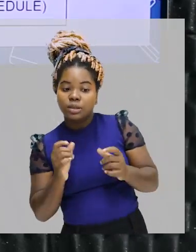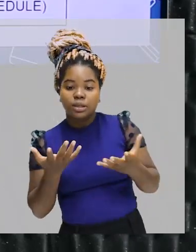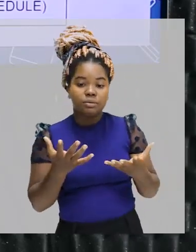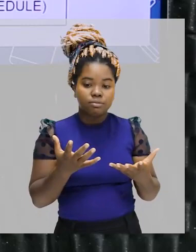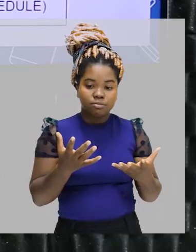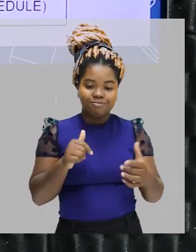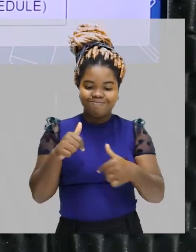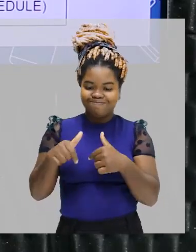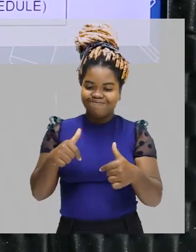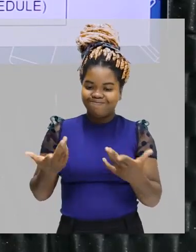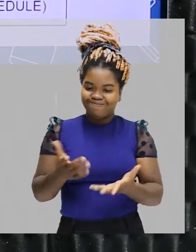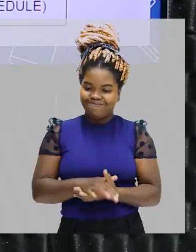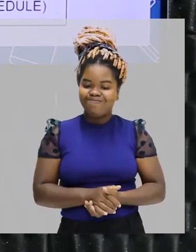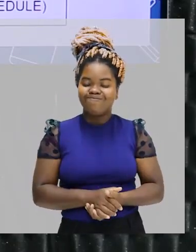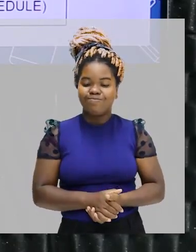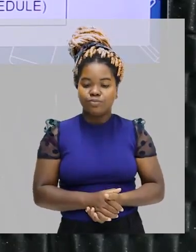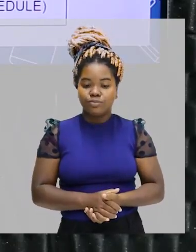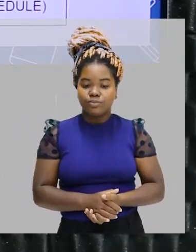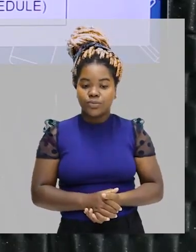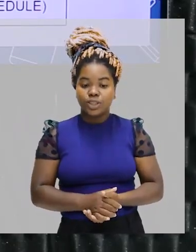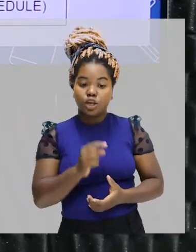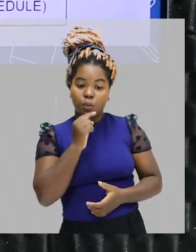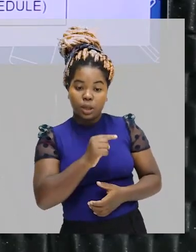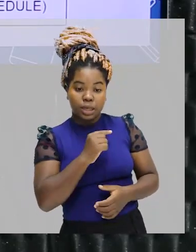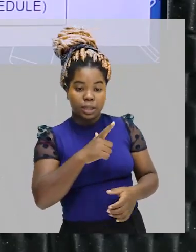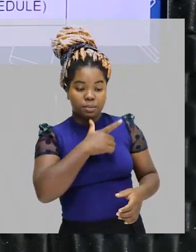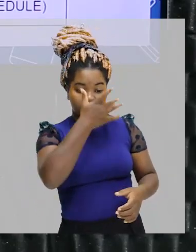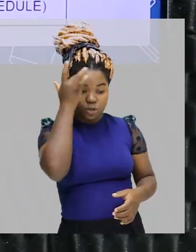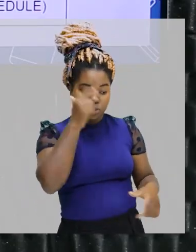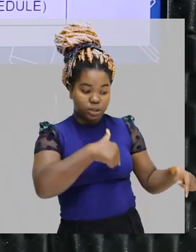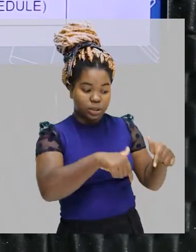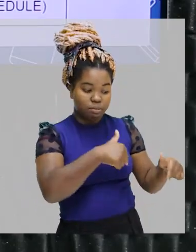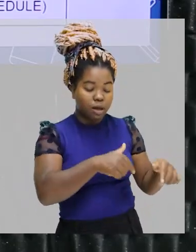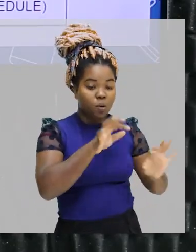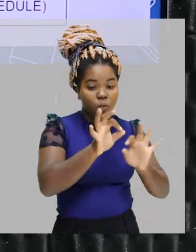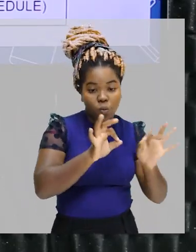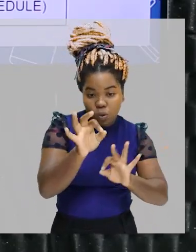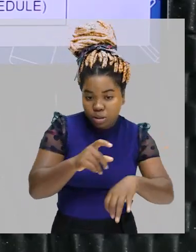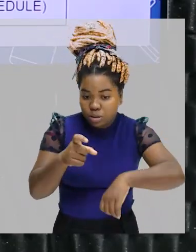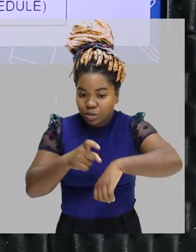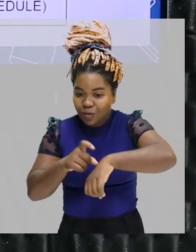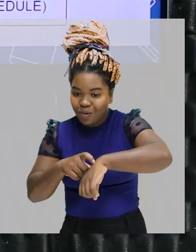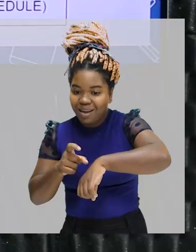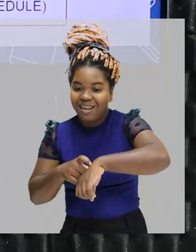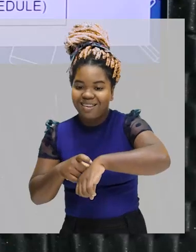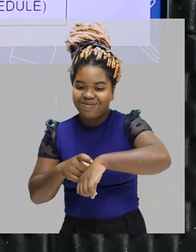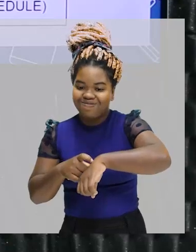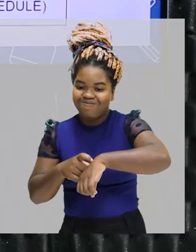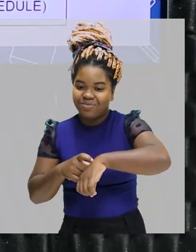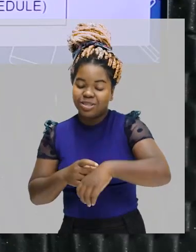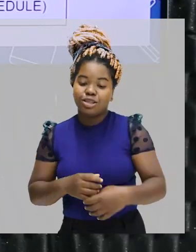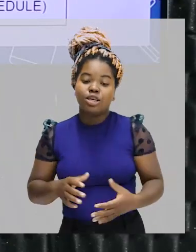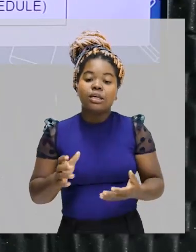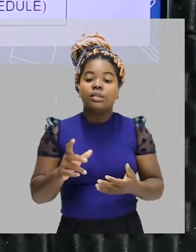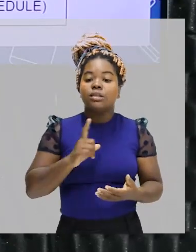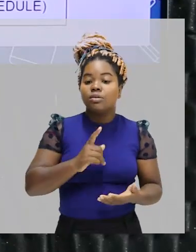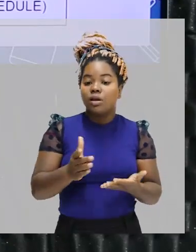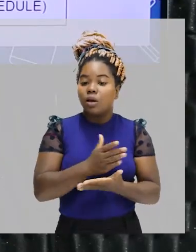Tá? Então, é ele que organiza o seu horário de trabalho, tá bom? Então, algumas empresas agora, em virtude de home